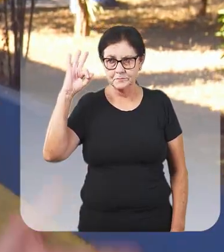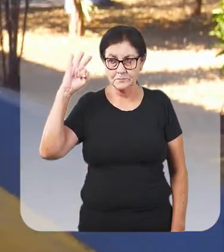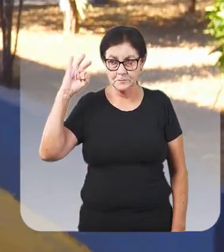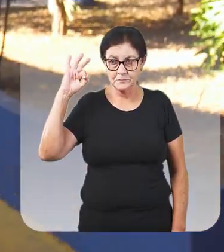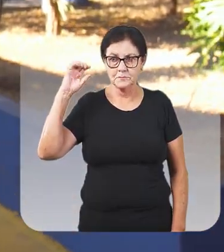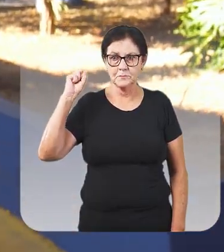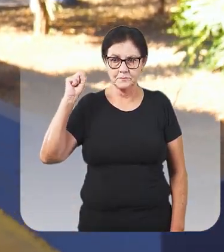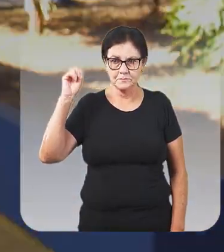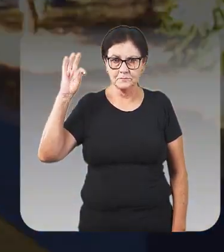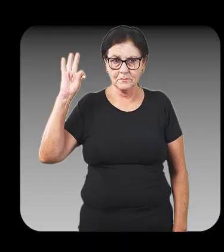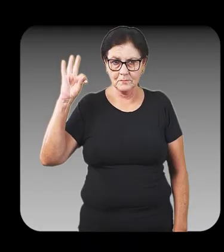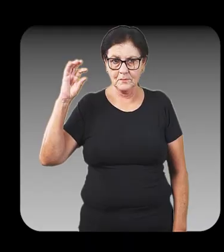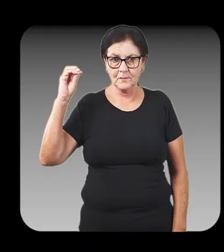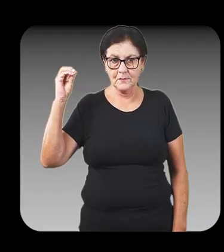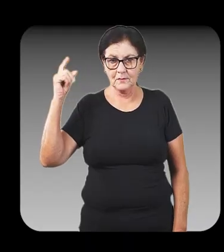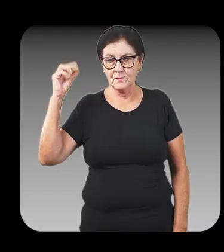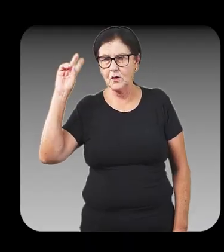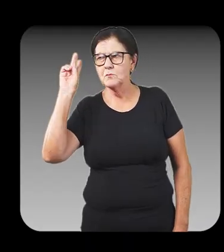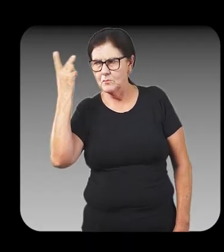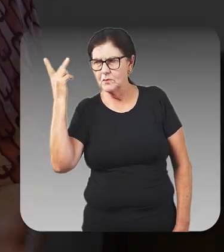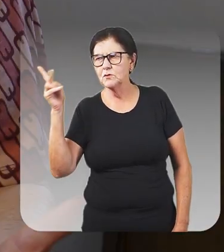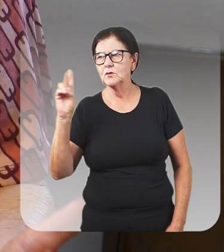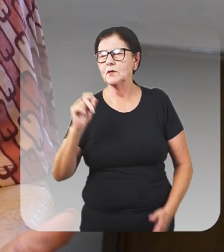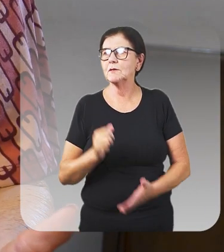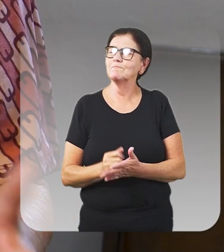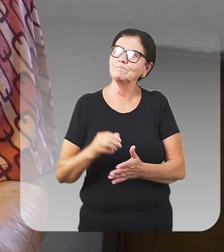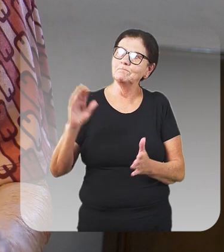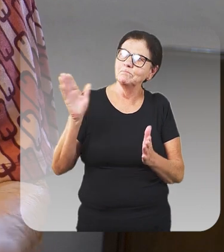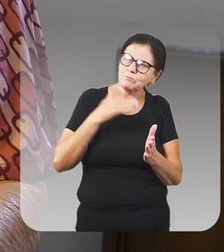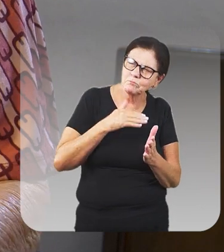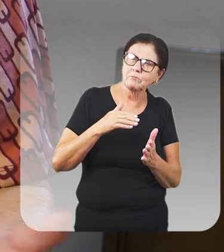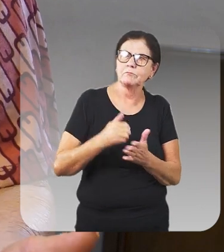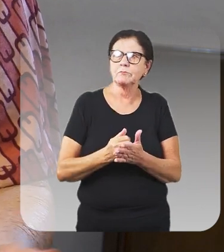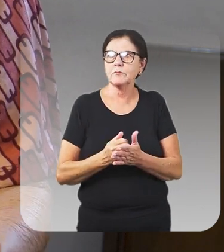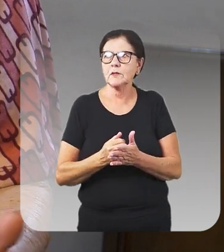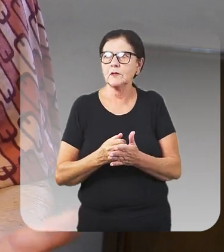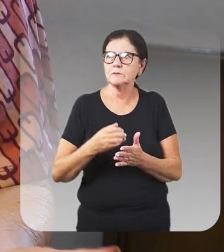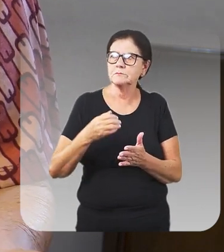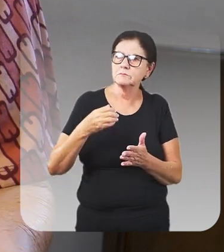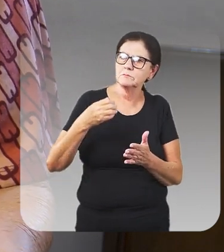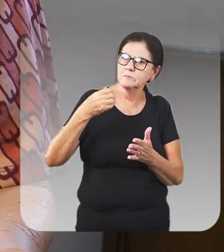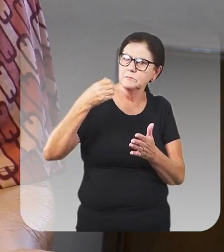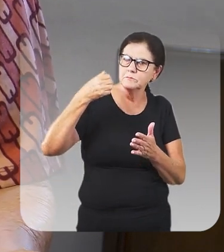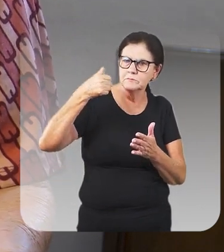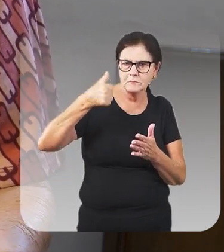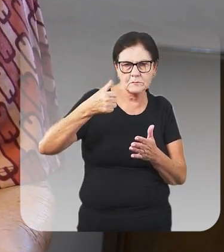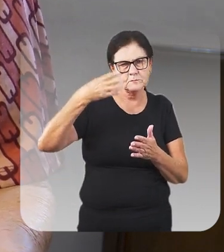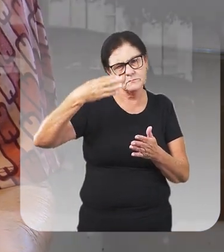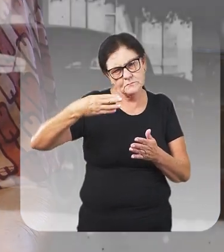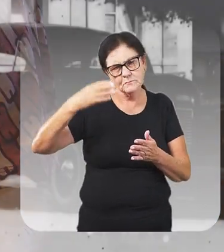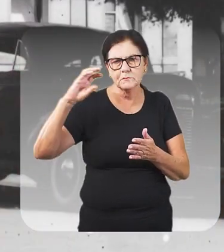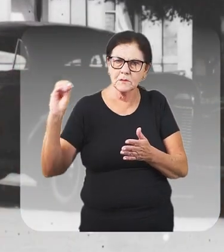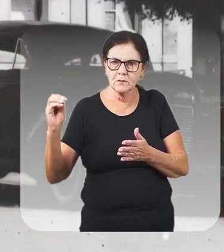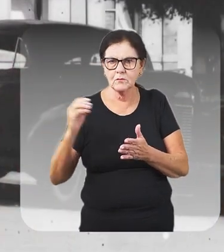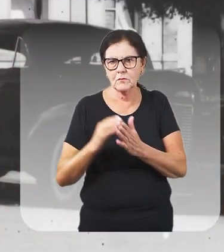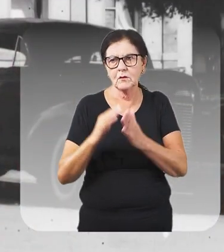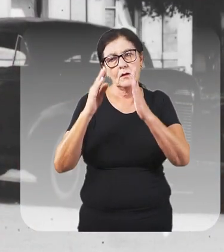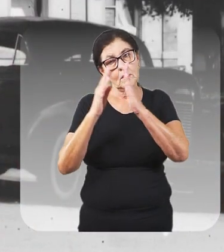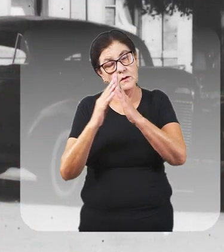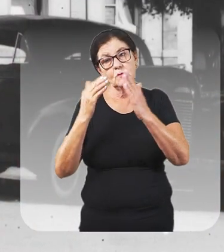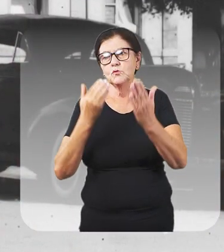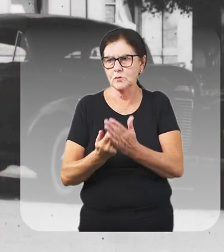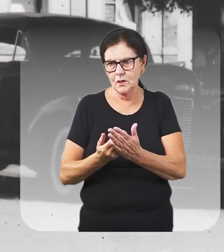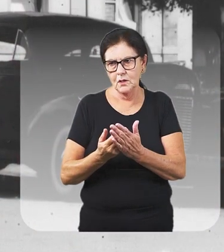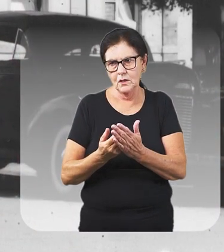da Escola Newton Prado. Na década de 40, as pessoas que queriam estudar aqui em Leme, elas